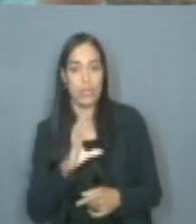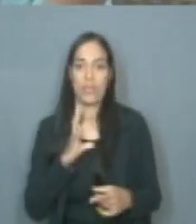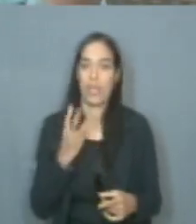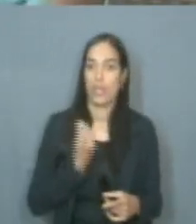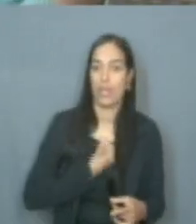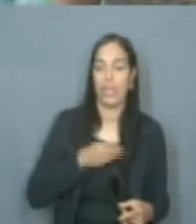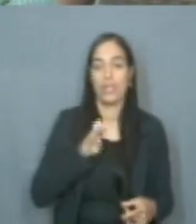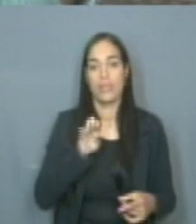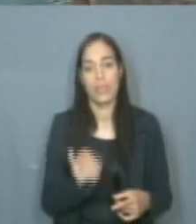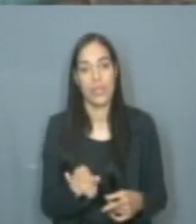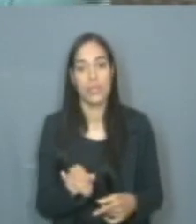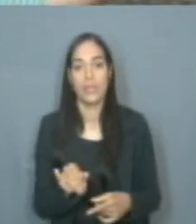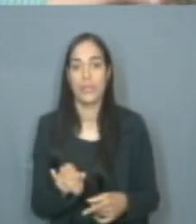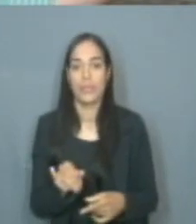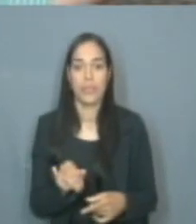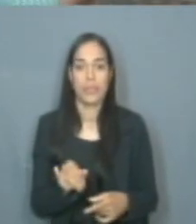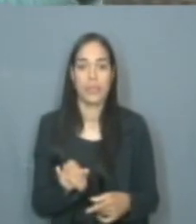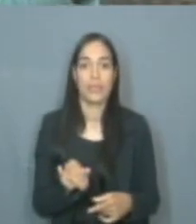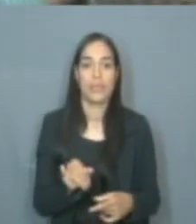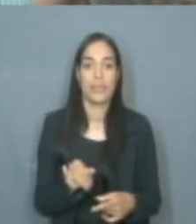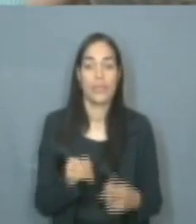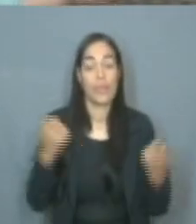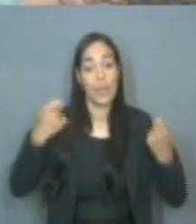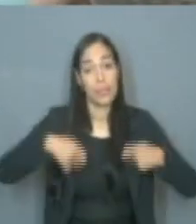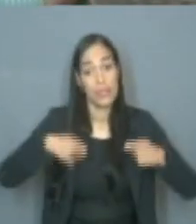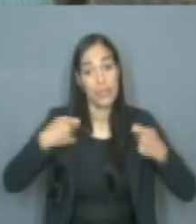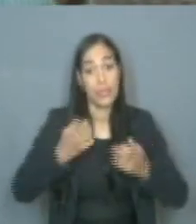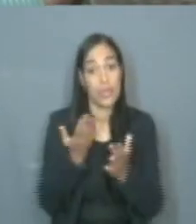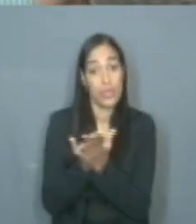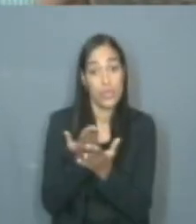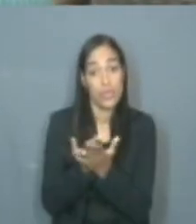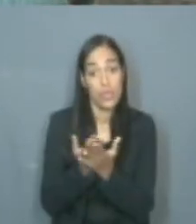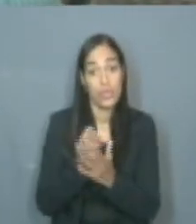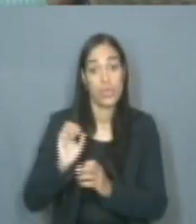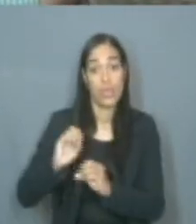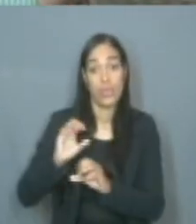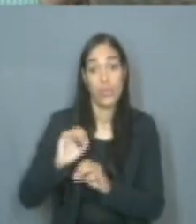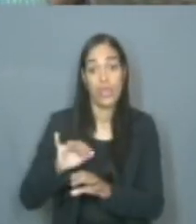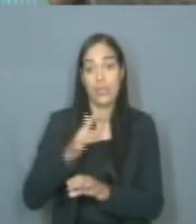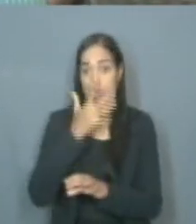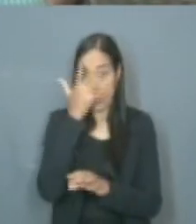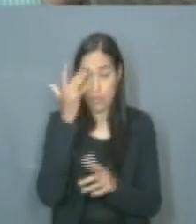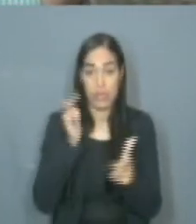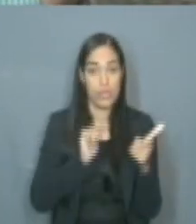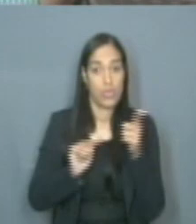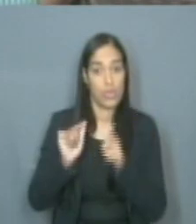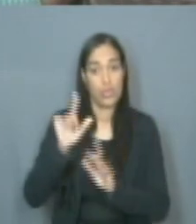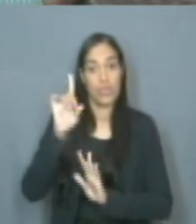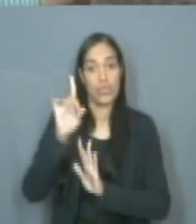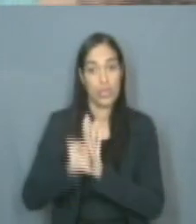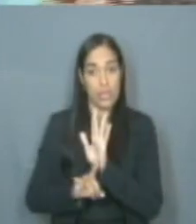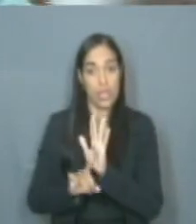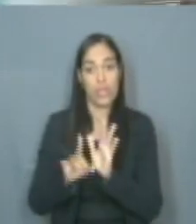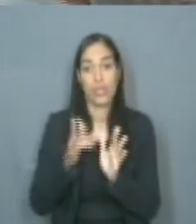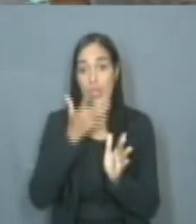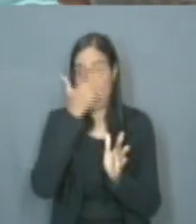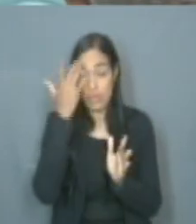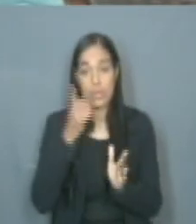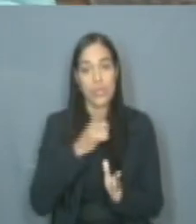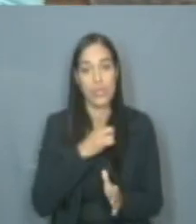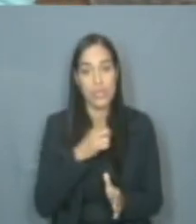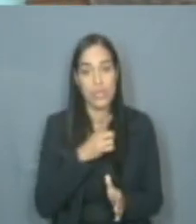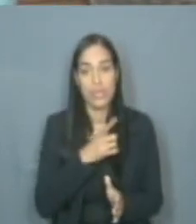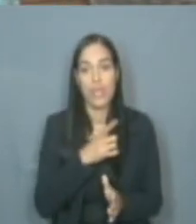transexual, bissexual, o que for, é através do estudo, através da educação que as pessoas conquistam seus direitos e que as pessoas